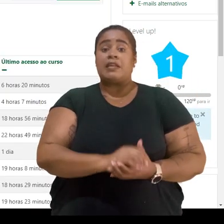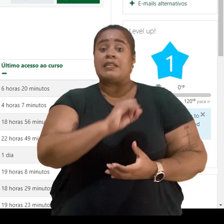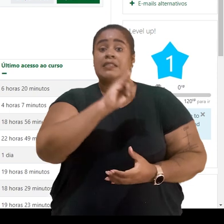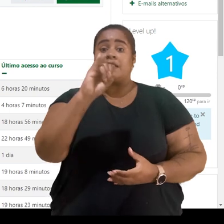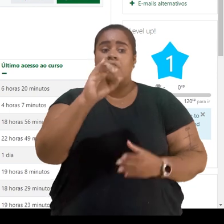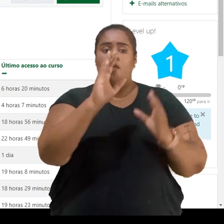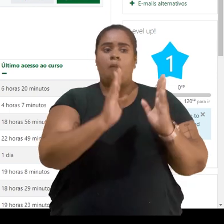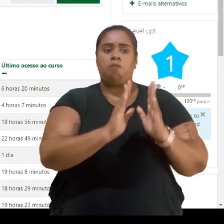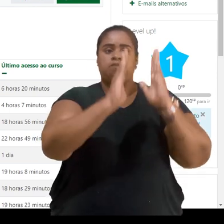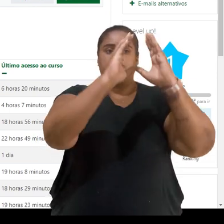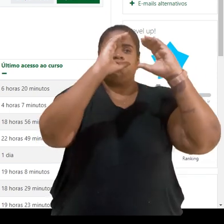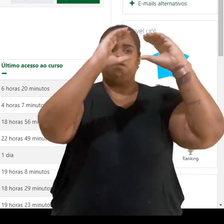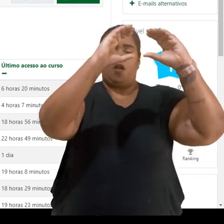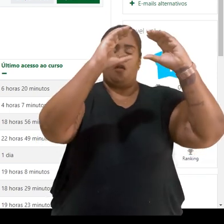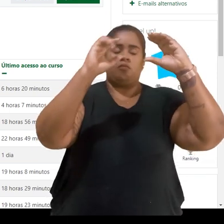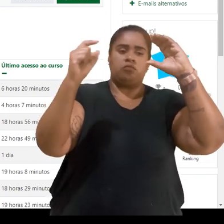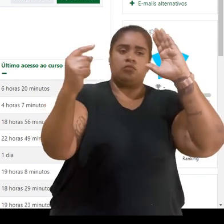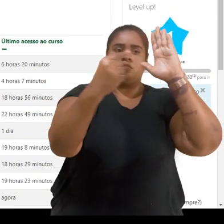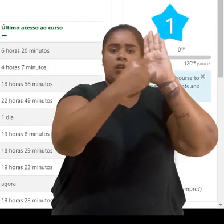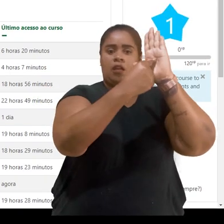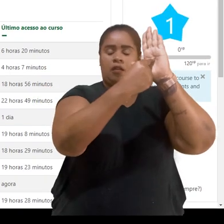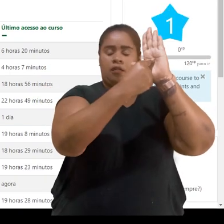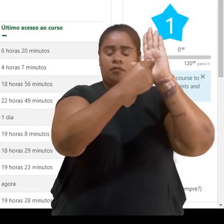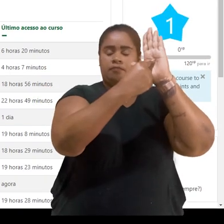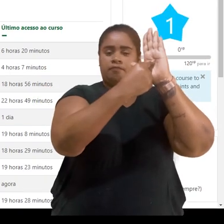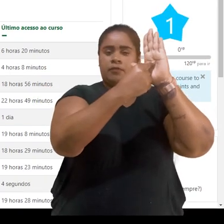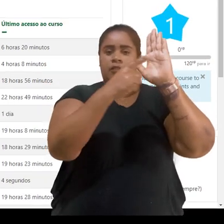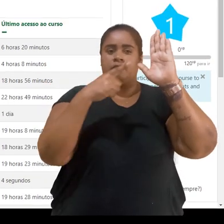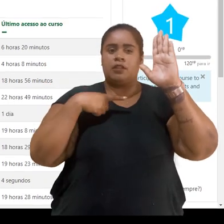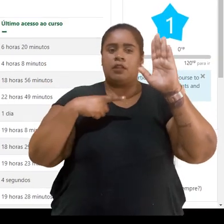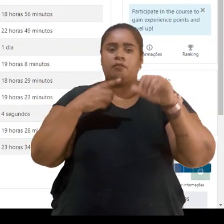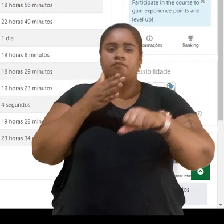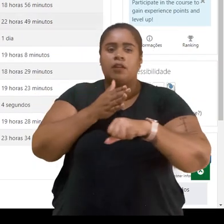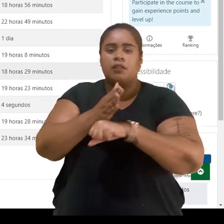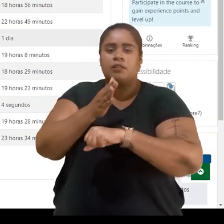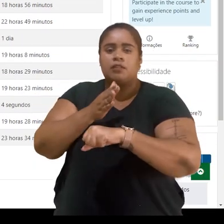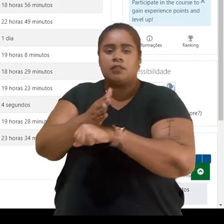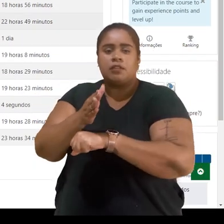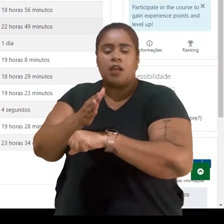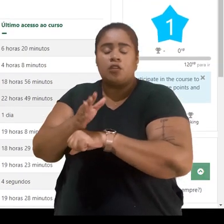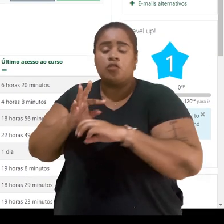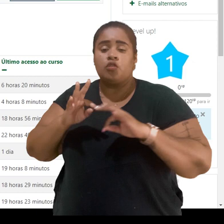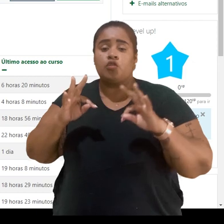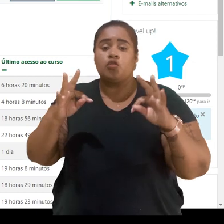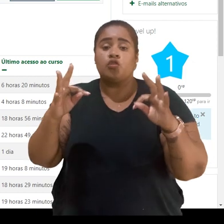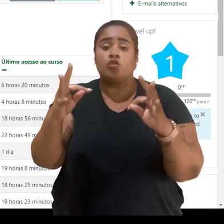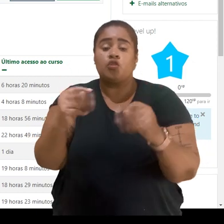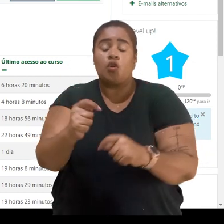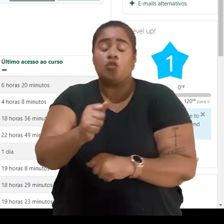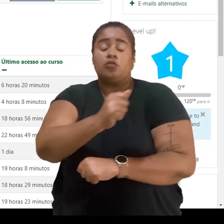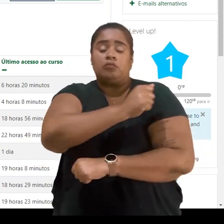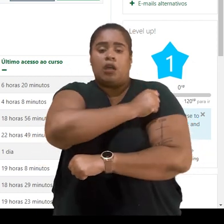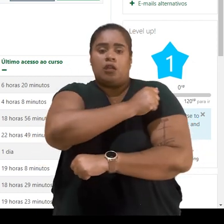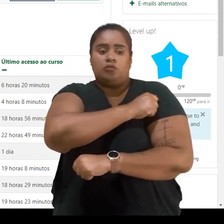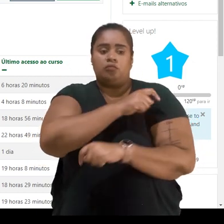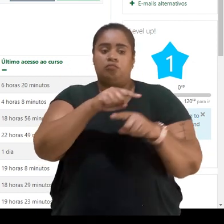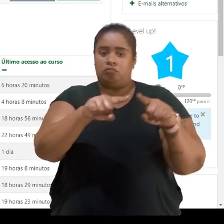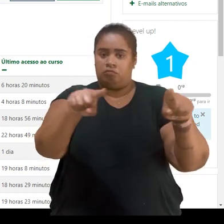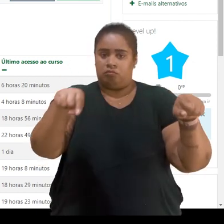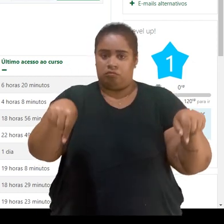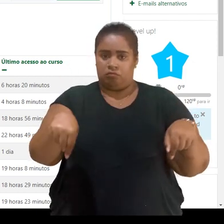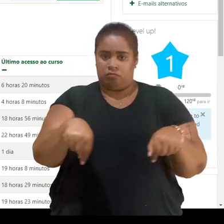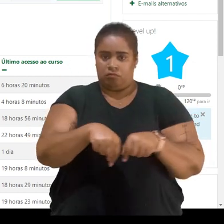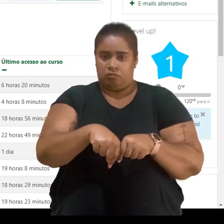clicando neste bloco você tem acesso a todos os participantes da turma e filtrando